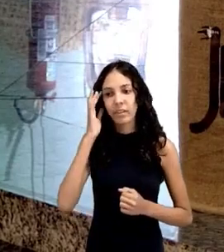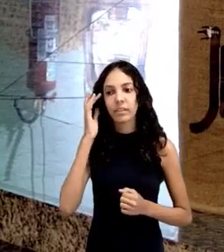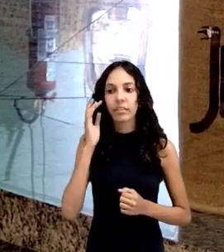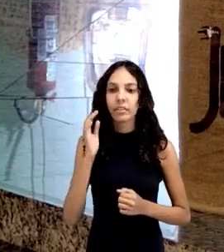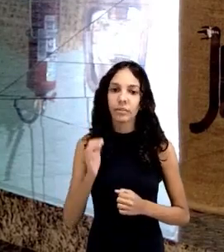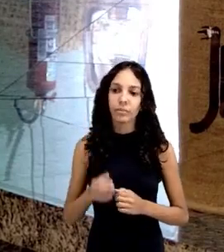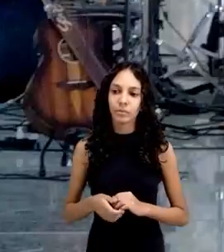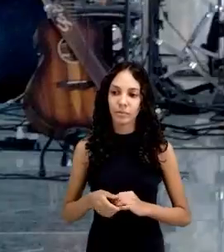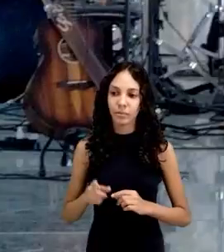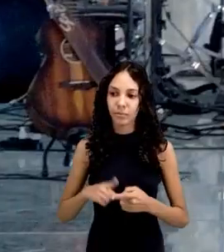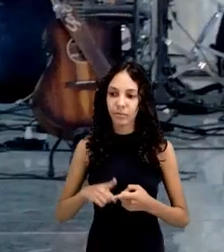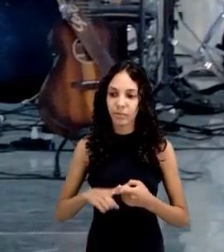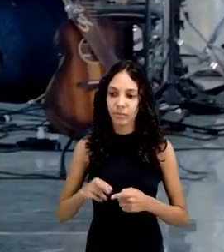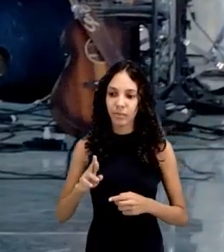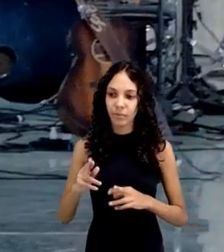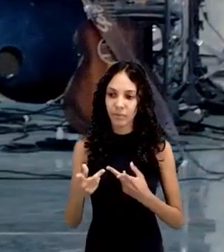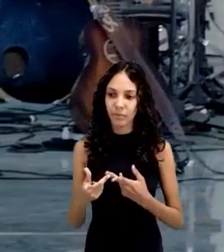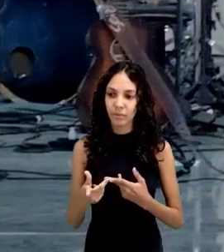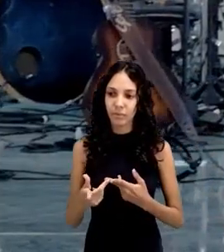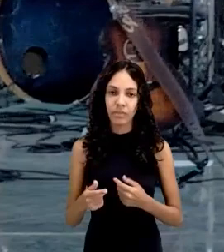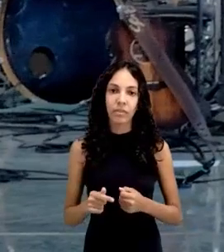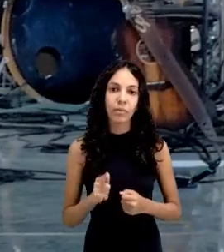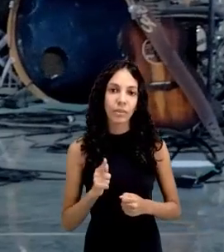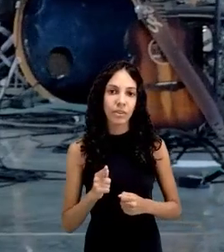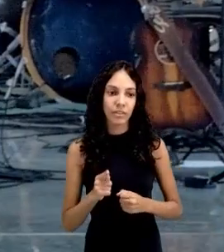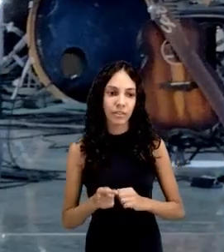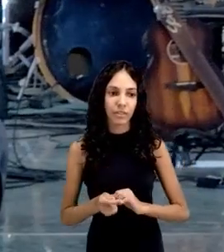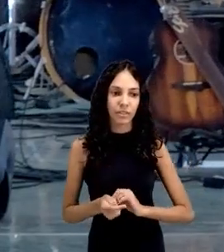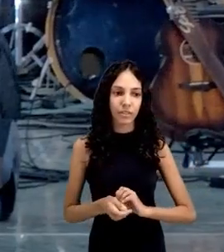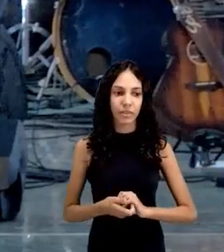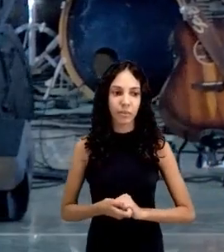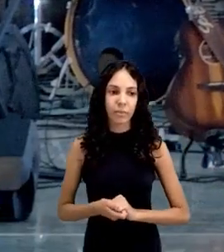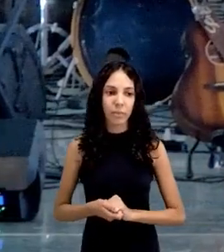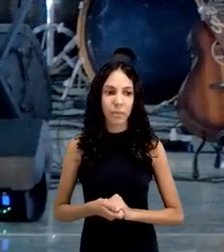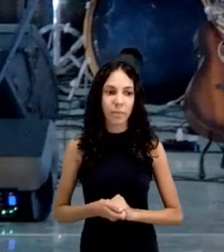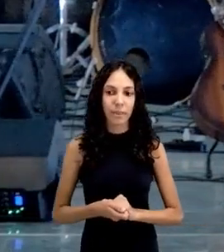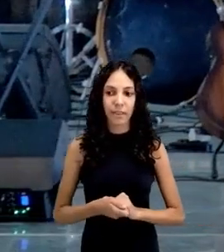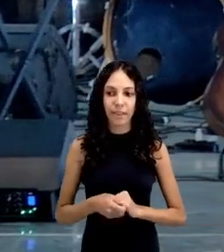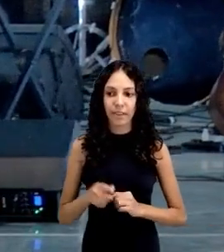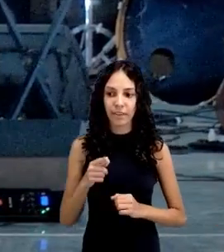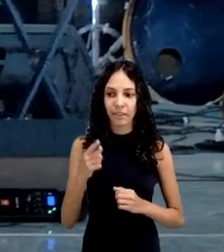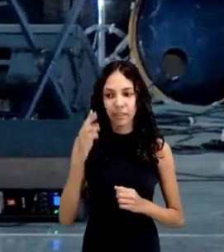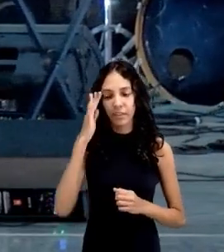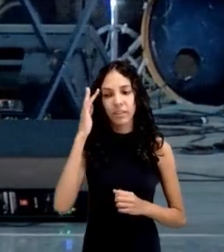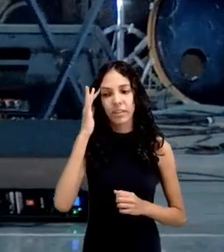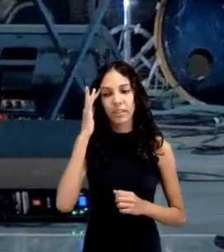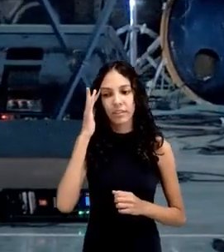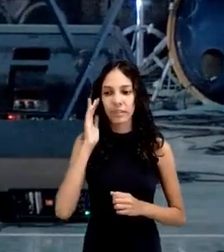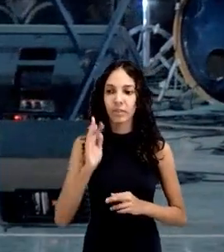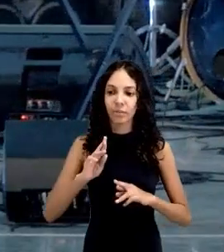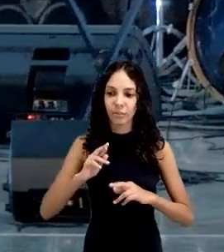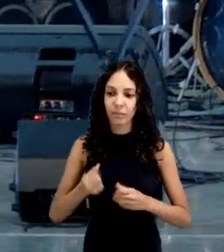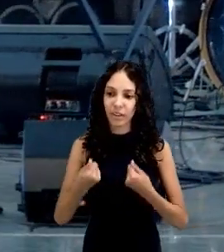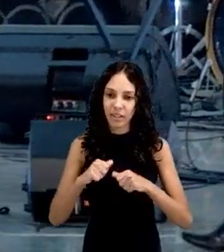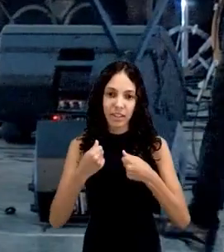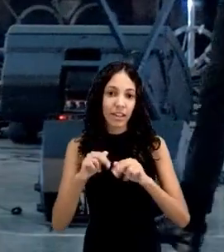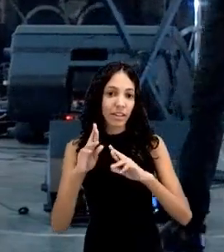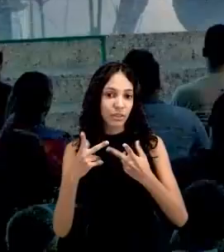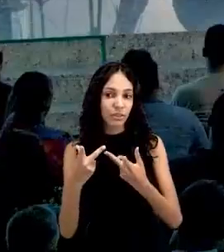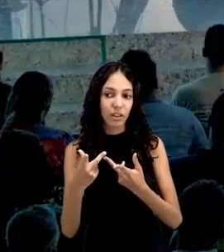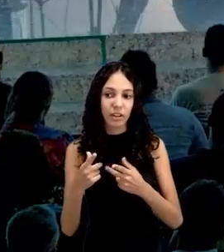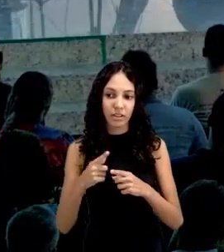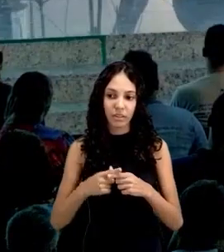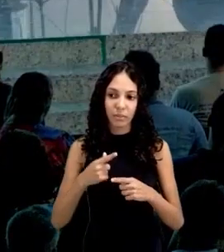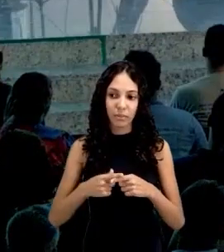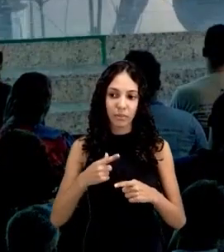seu pensamento tem que ser diferente, é porque o seu pensamento está em torno do pensamento do Criador do Universo, que tem a ver com o reino de Deus, que não tem nenhuma